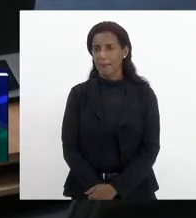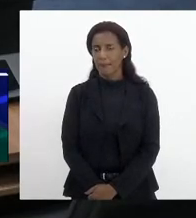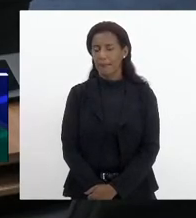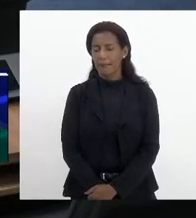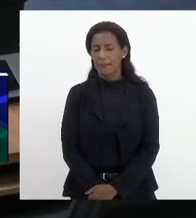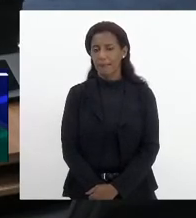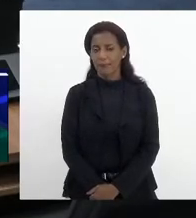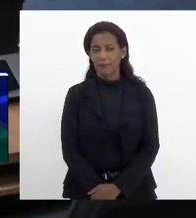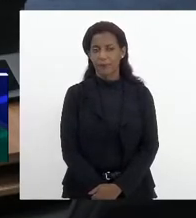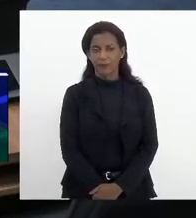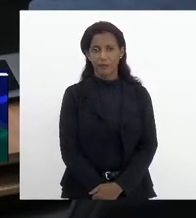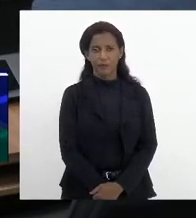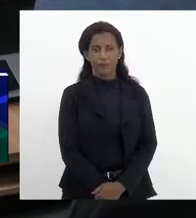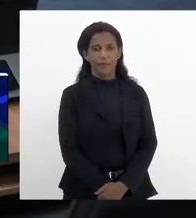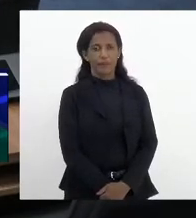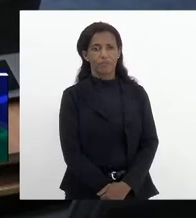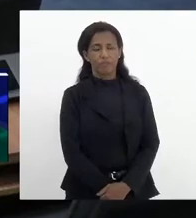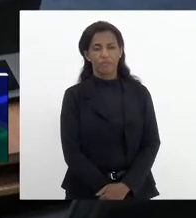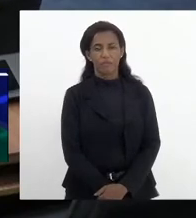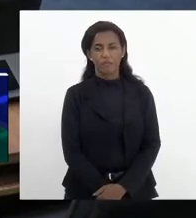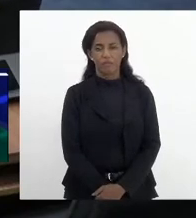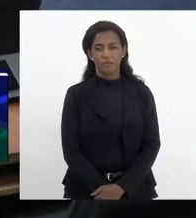31. Vou revogar.